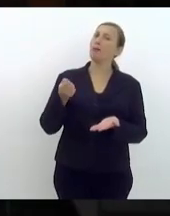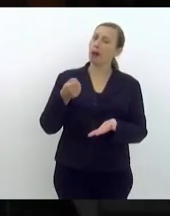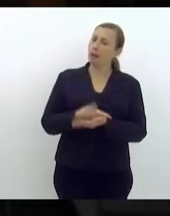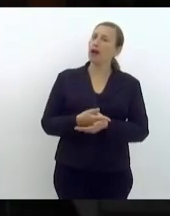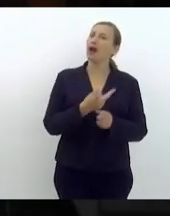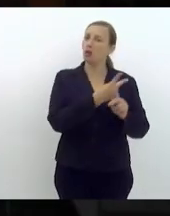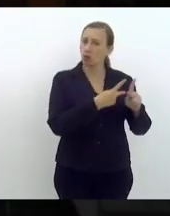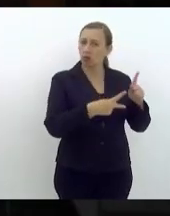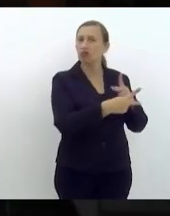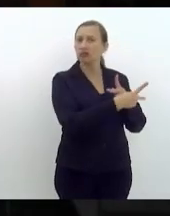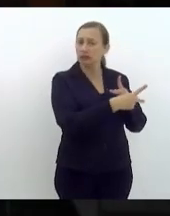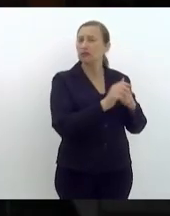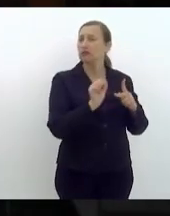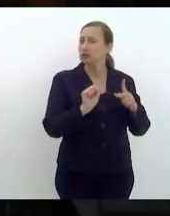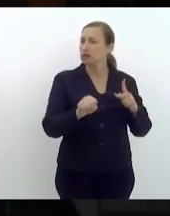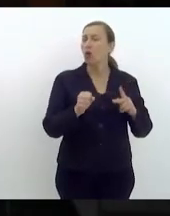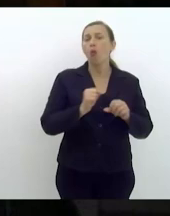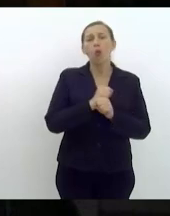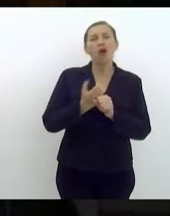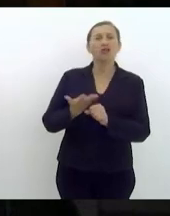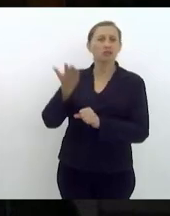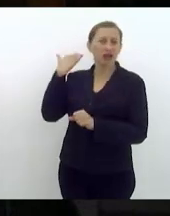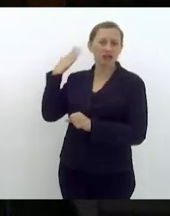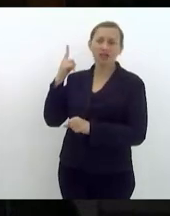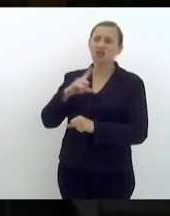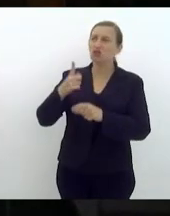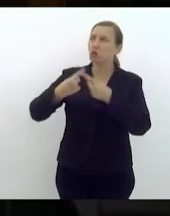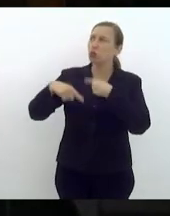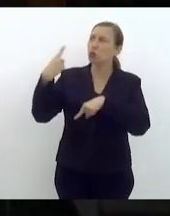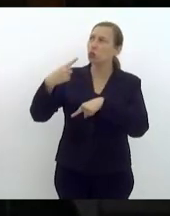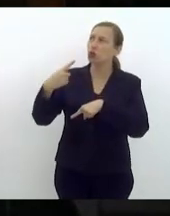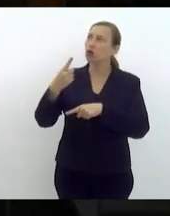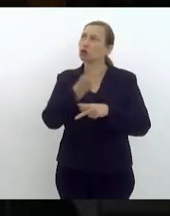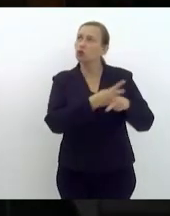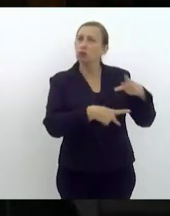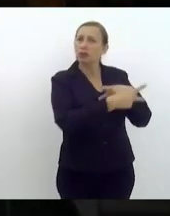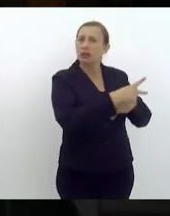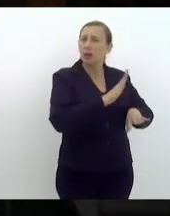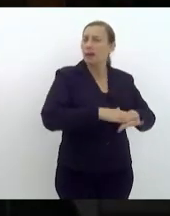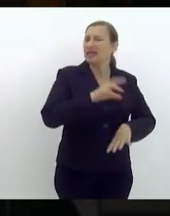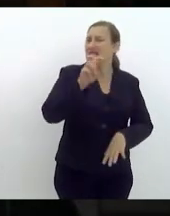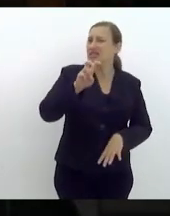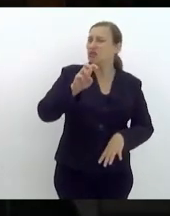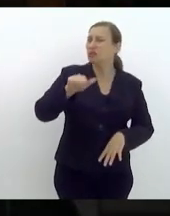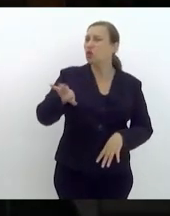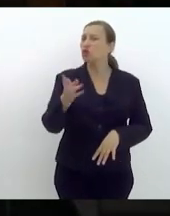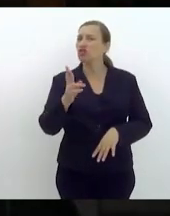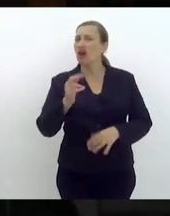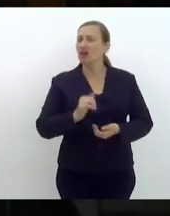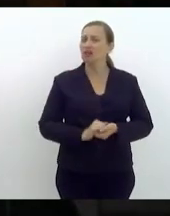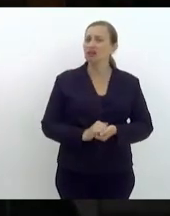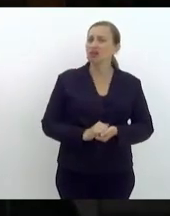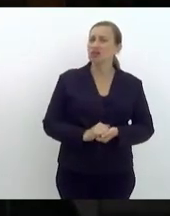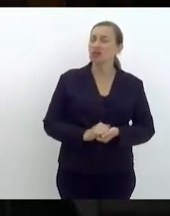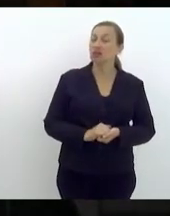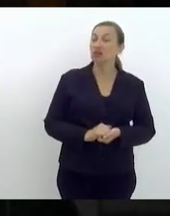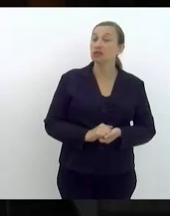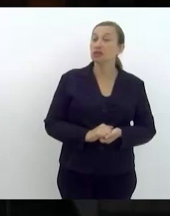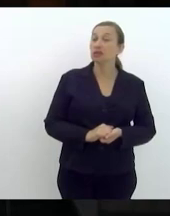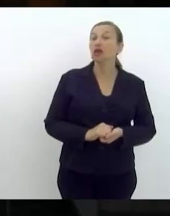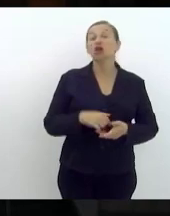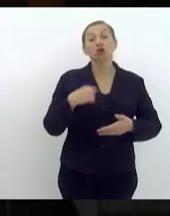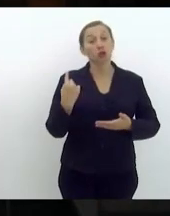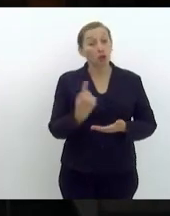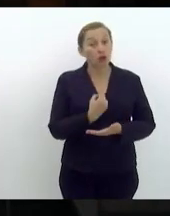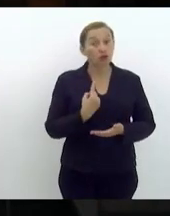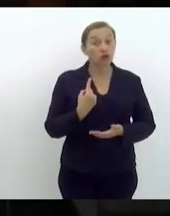previdência ano passado tivemos um superávit no rio previdência de mais de 5 bilhões de reais Enfim estamos